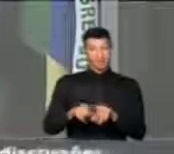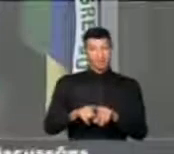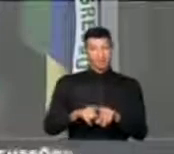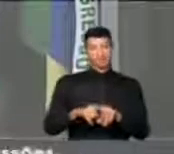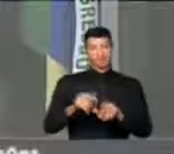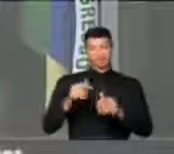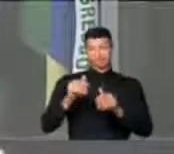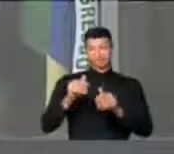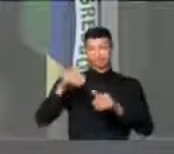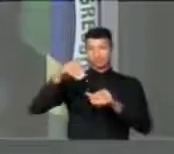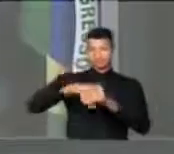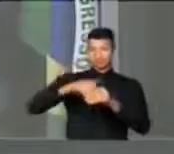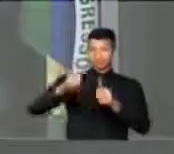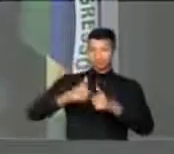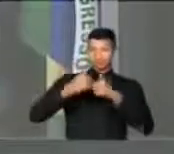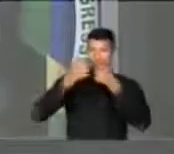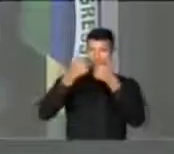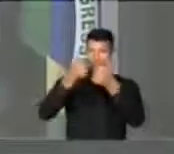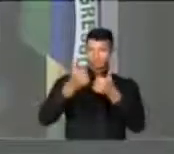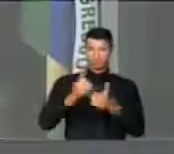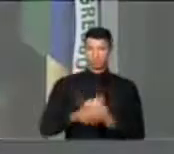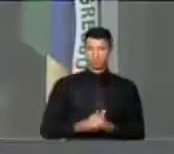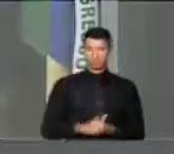o resultado